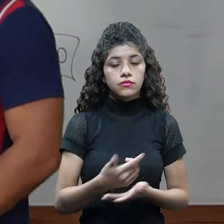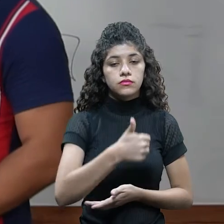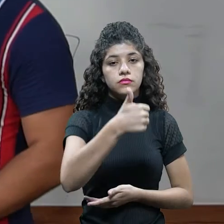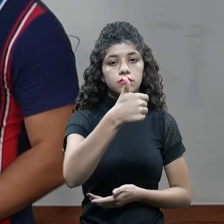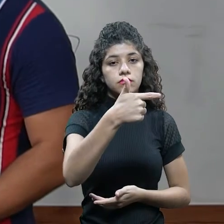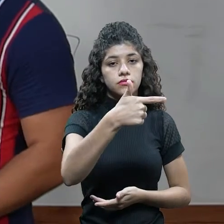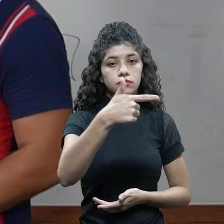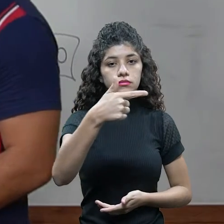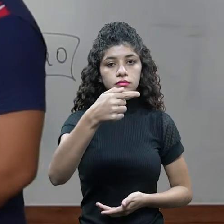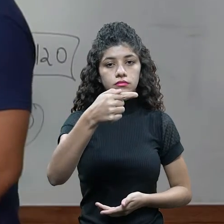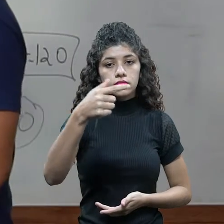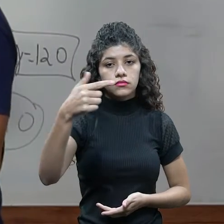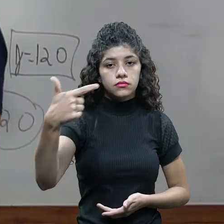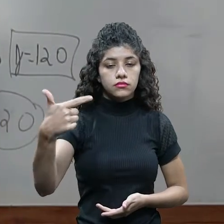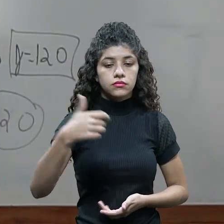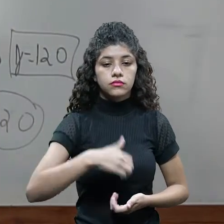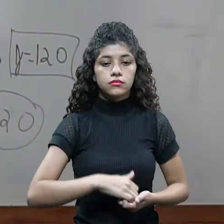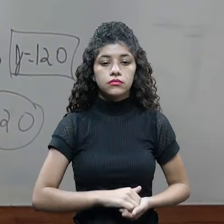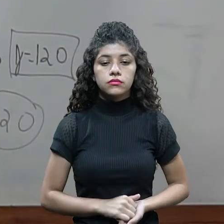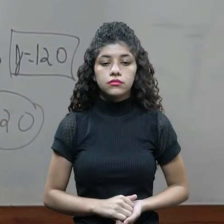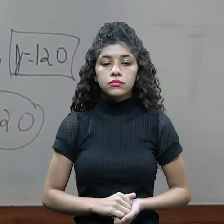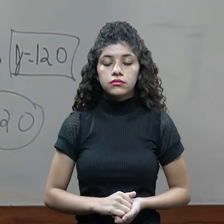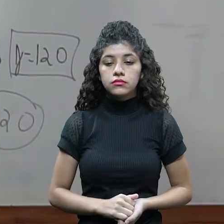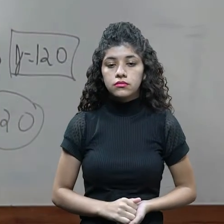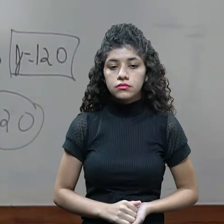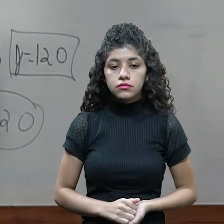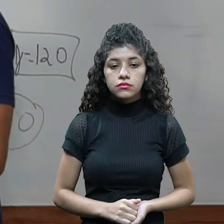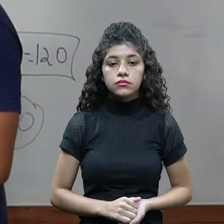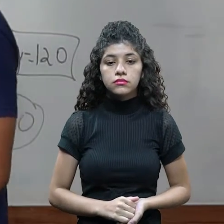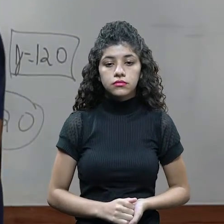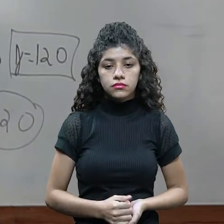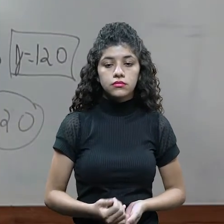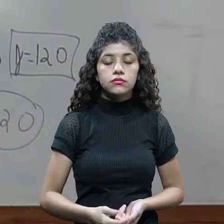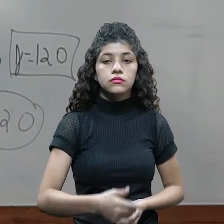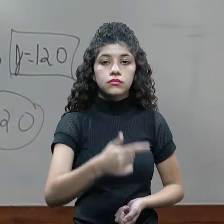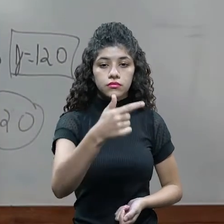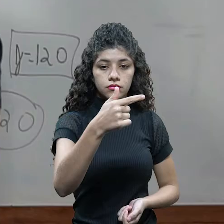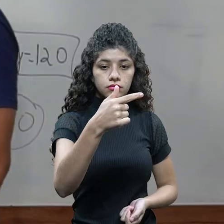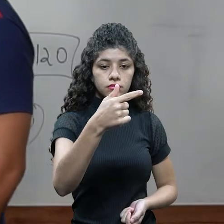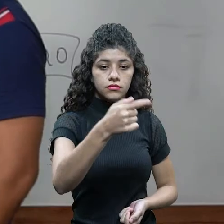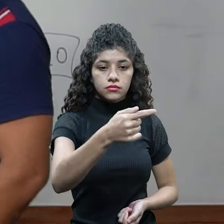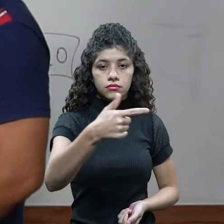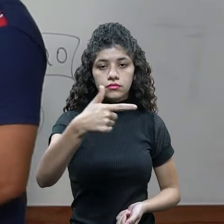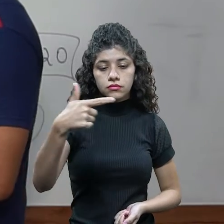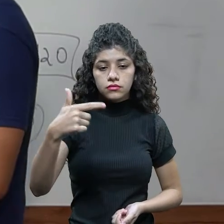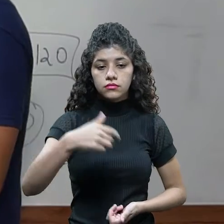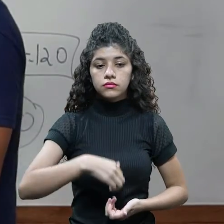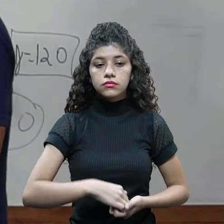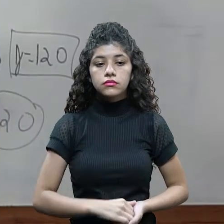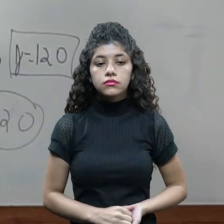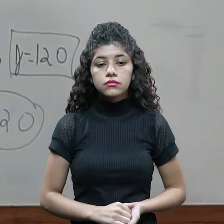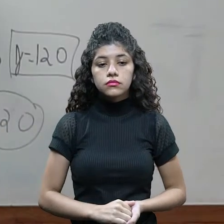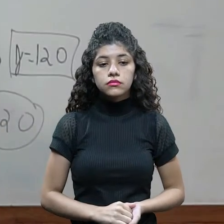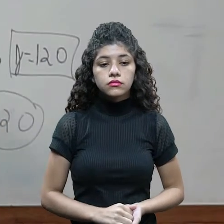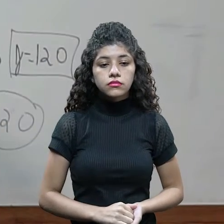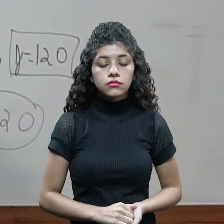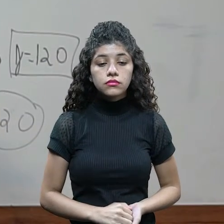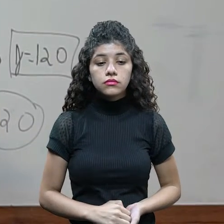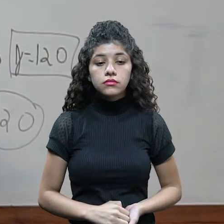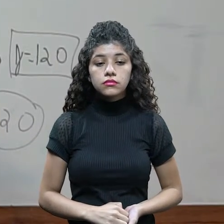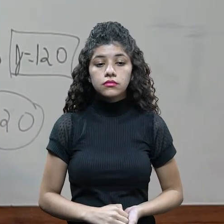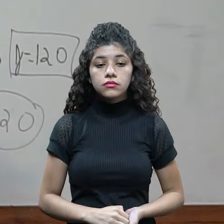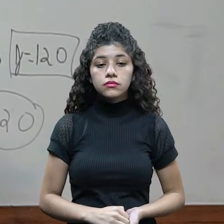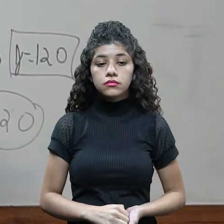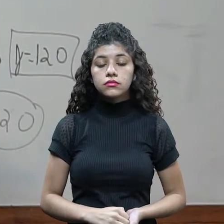4, 72. Então, quanto é 18% de 400? 72. Dica